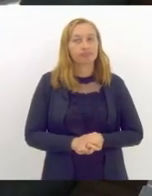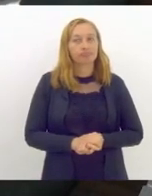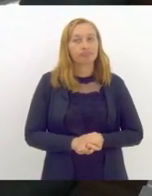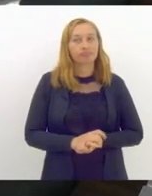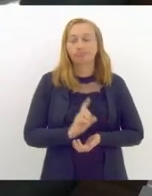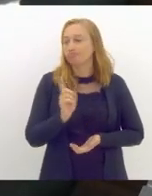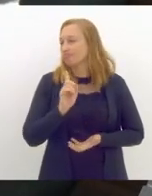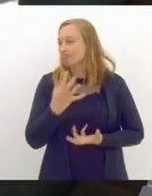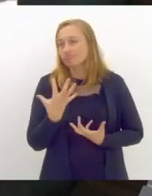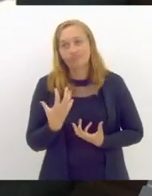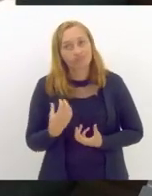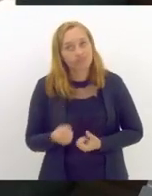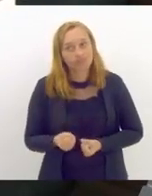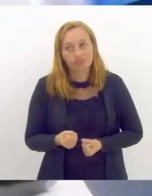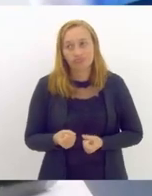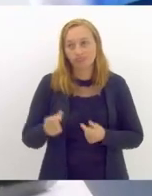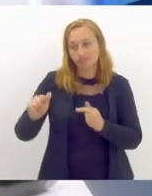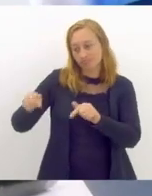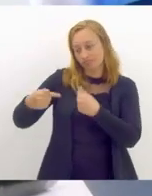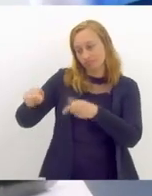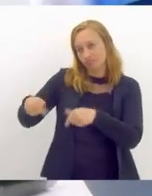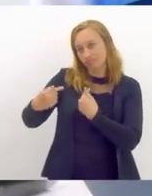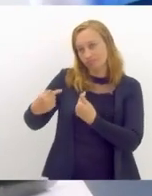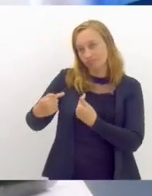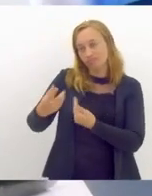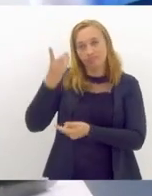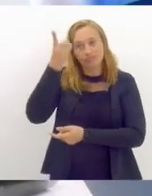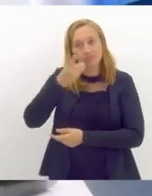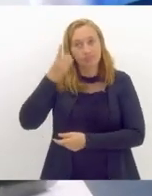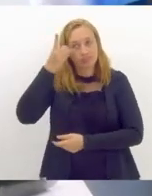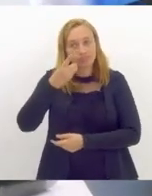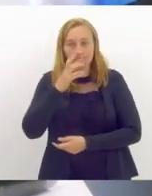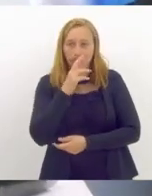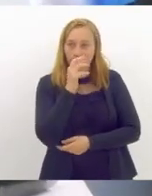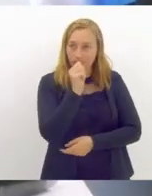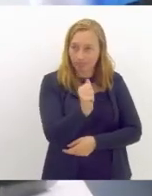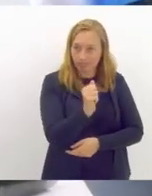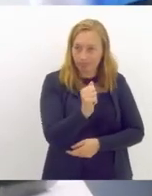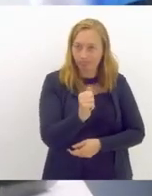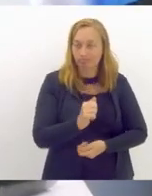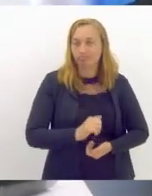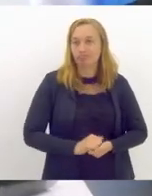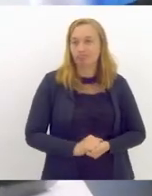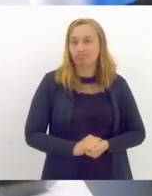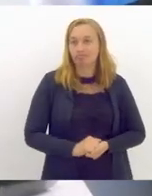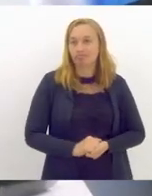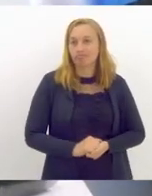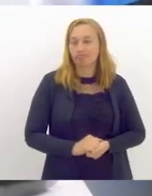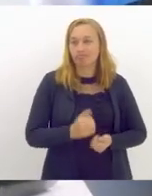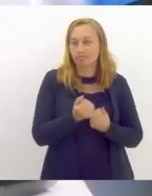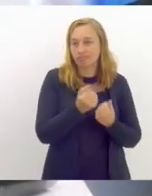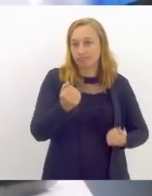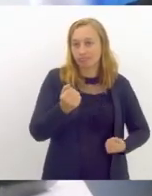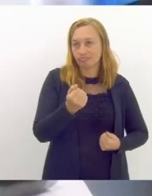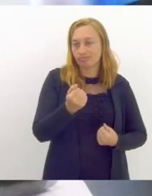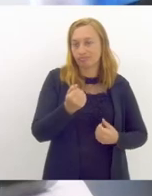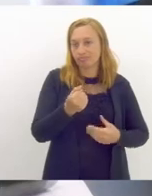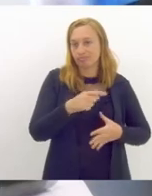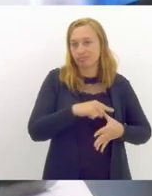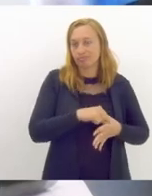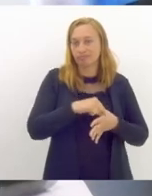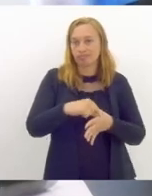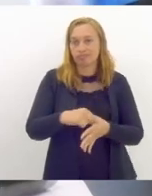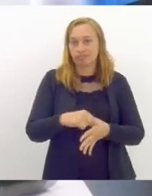não aceito a provocação do deputado Rodrigo Amorim vice líder do governo